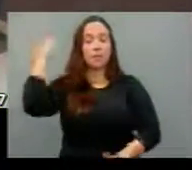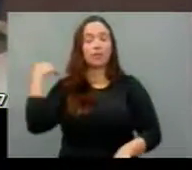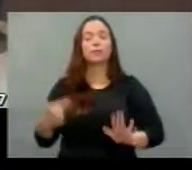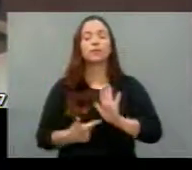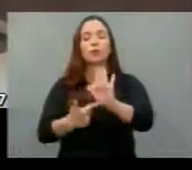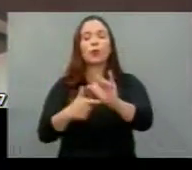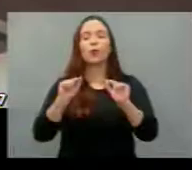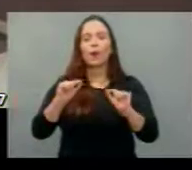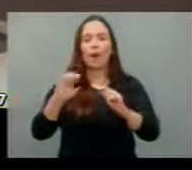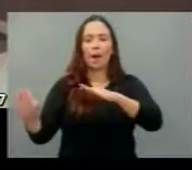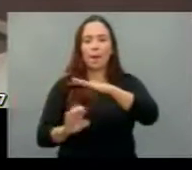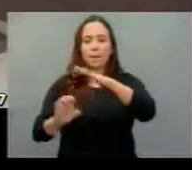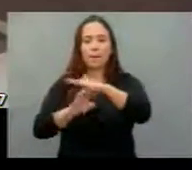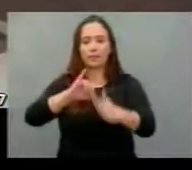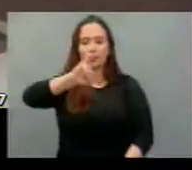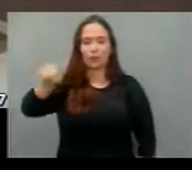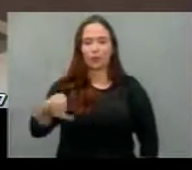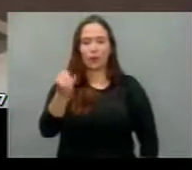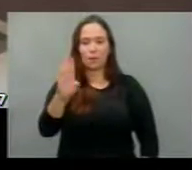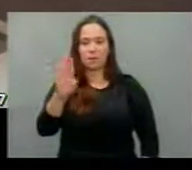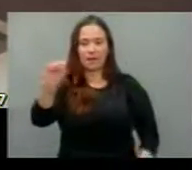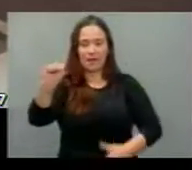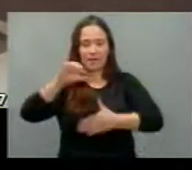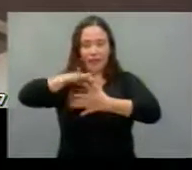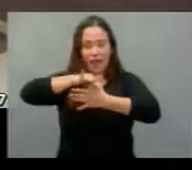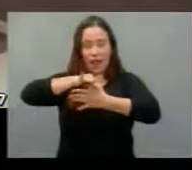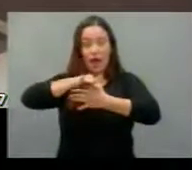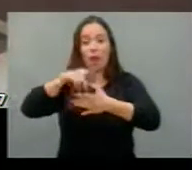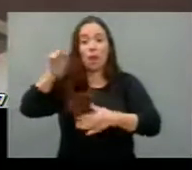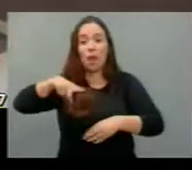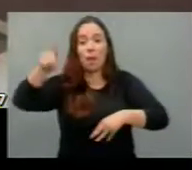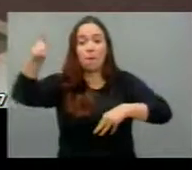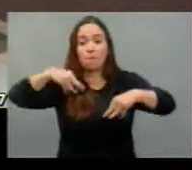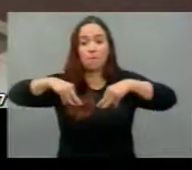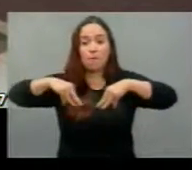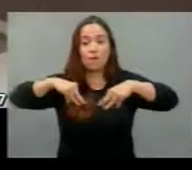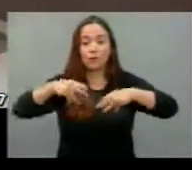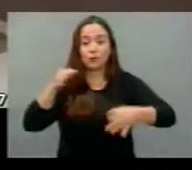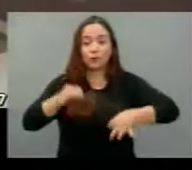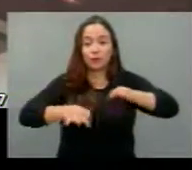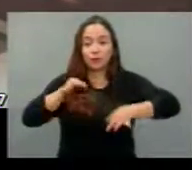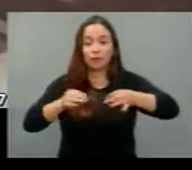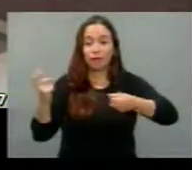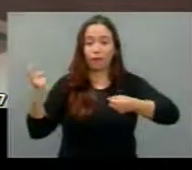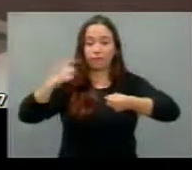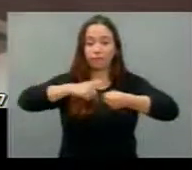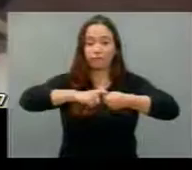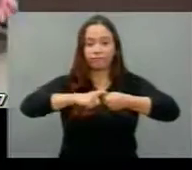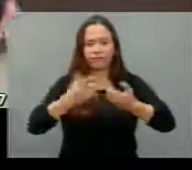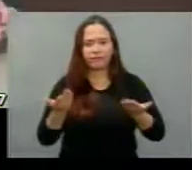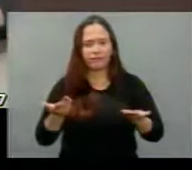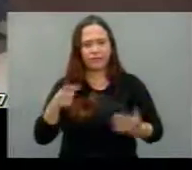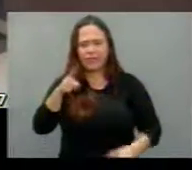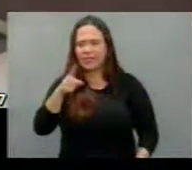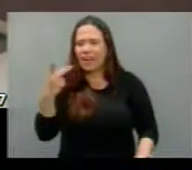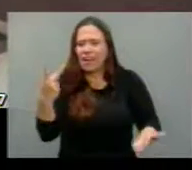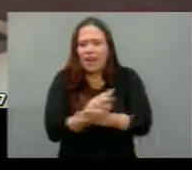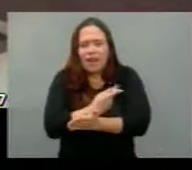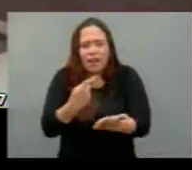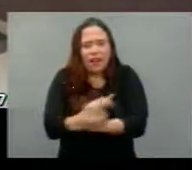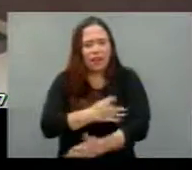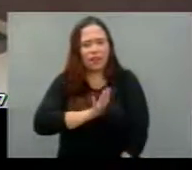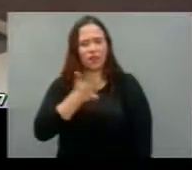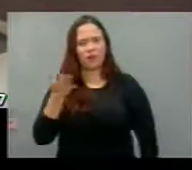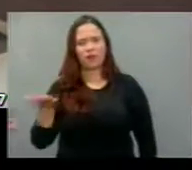da JBS, desnudou? A vinculação do ministro da Justiça com esse esquema, isso é um absurdo. Portanto, o que eu